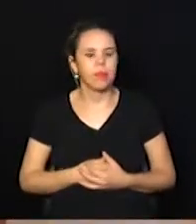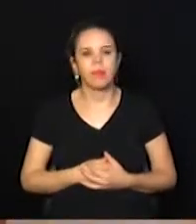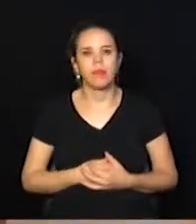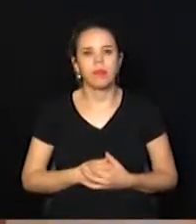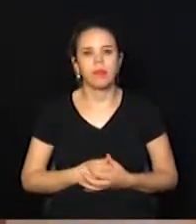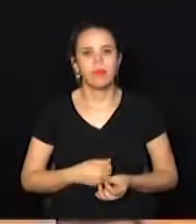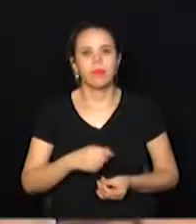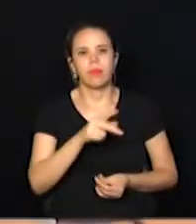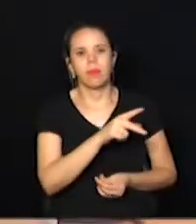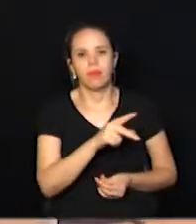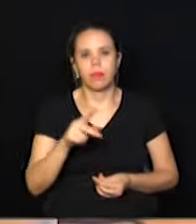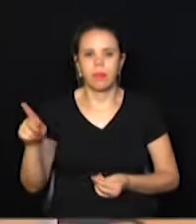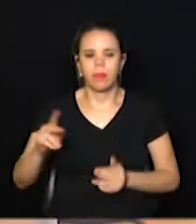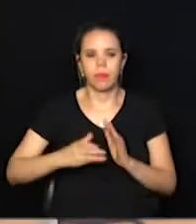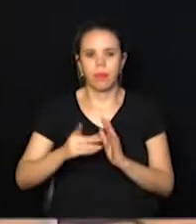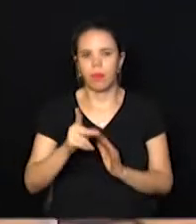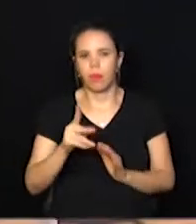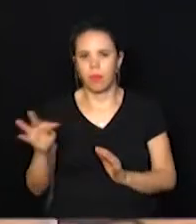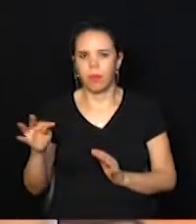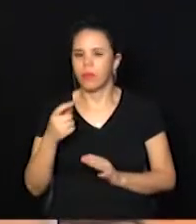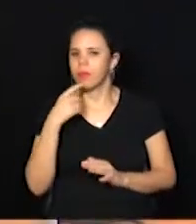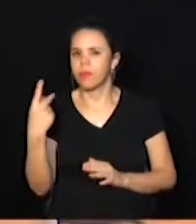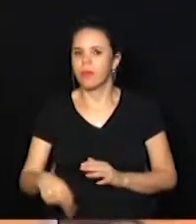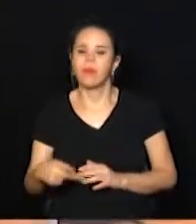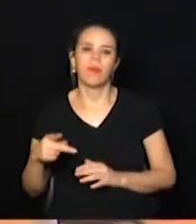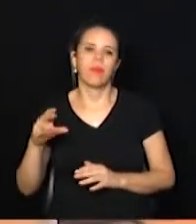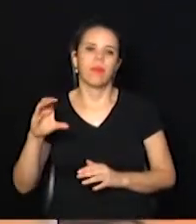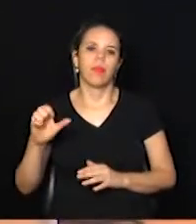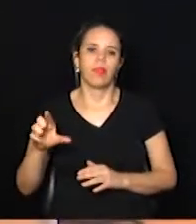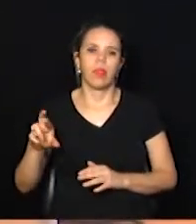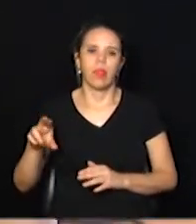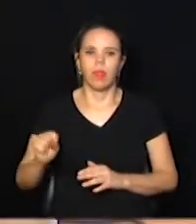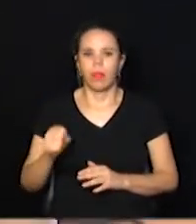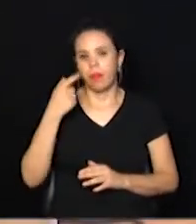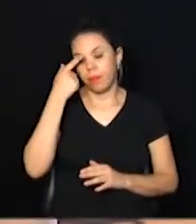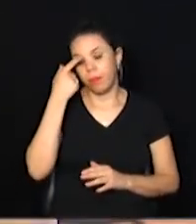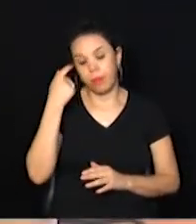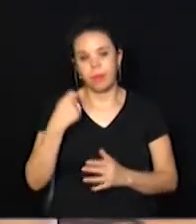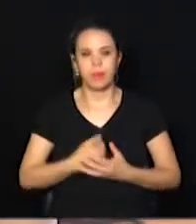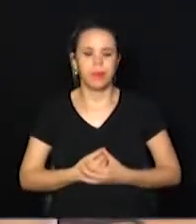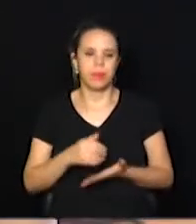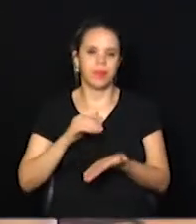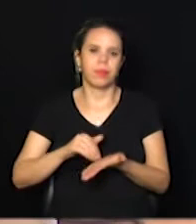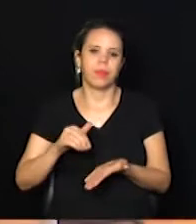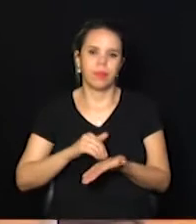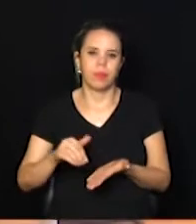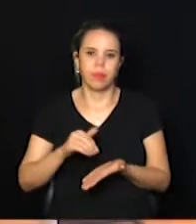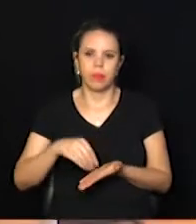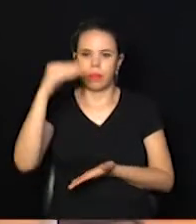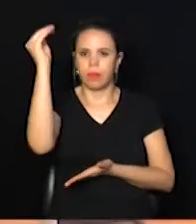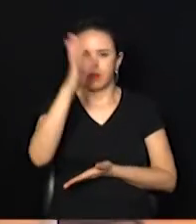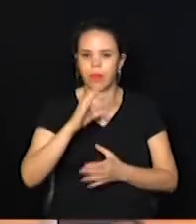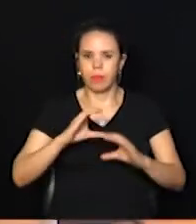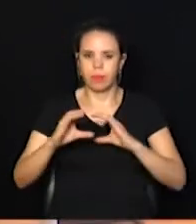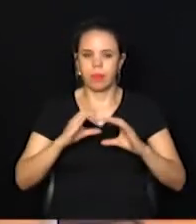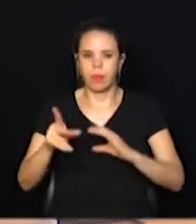nosso presidente do Partido dos Trabalhadores em Campinas, Carlos Orfei. Nosso secretário nacional de comunicação do